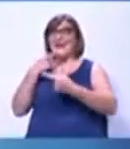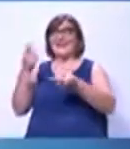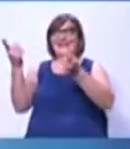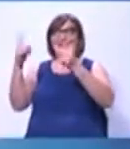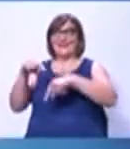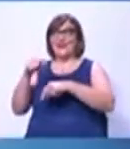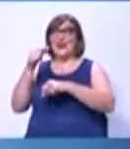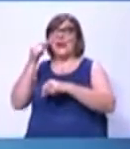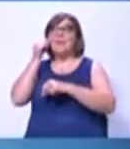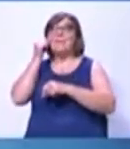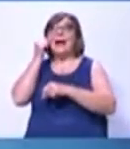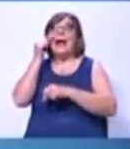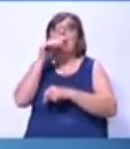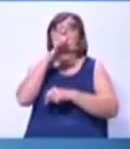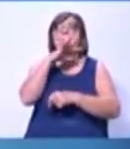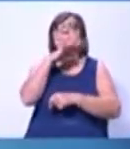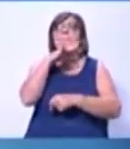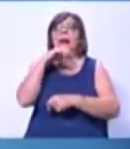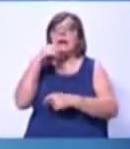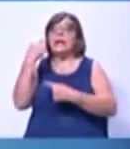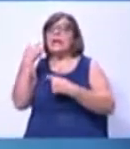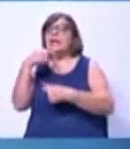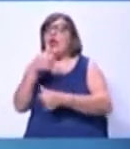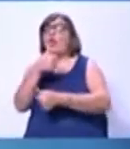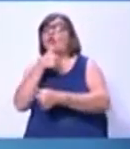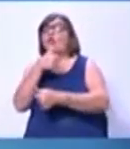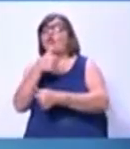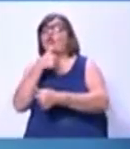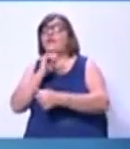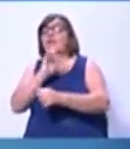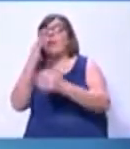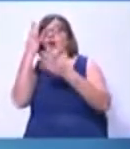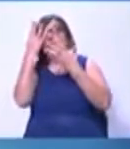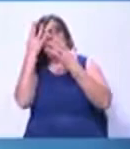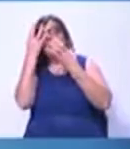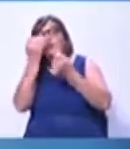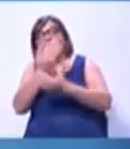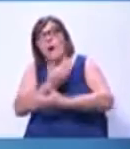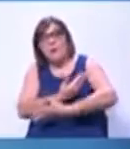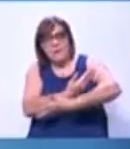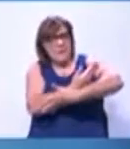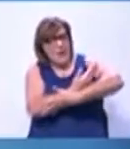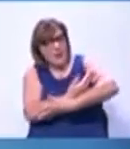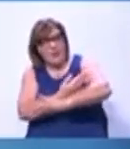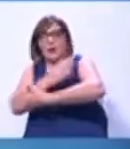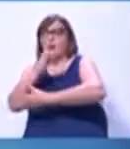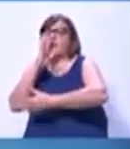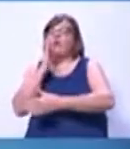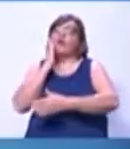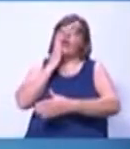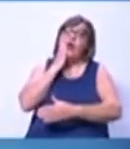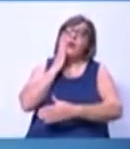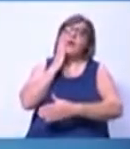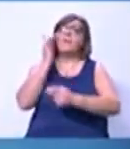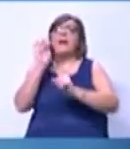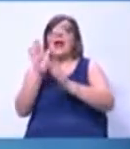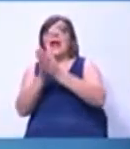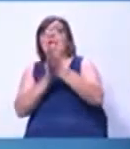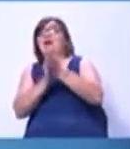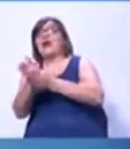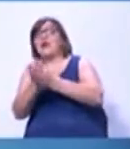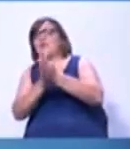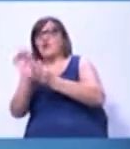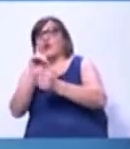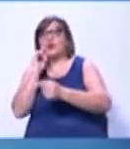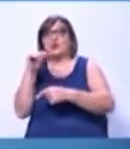acontece. Pais, mães que tenham dúvidas sobre o sono dos seus bebés, se dormem, se não dormem, aproveitem.